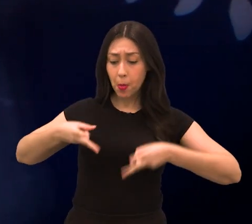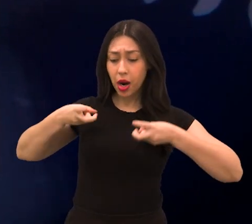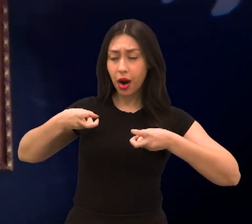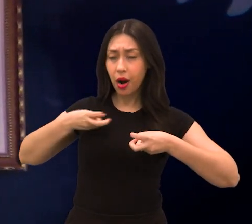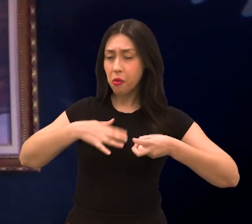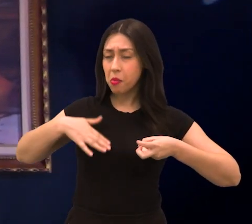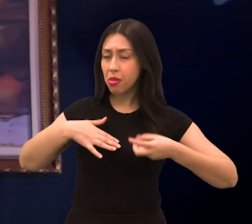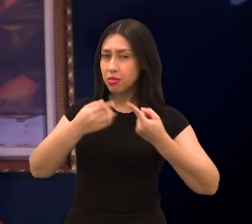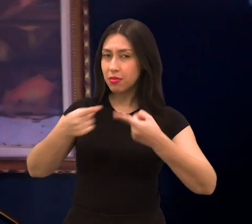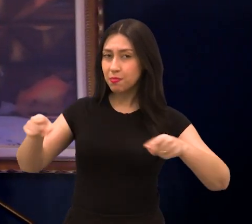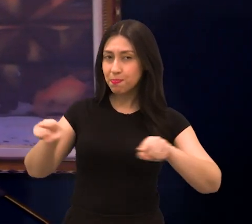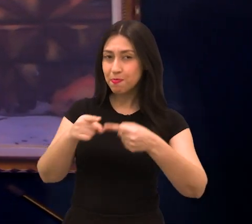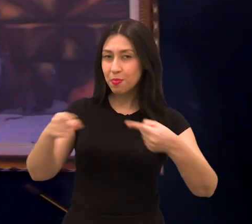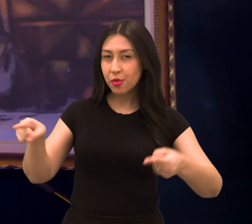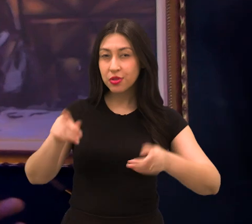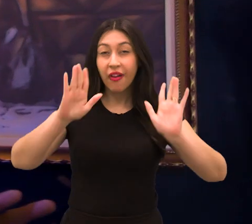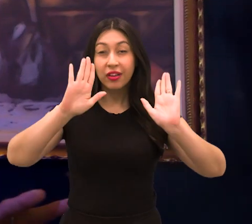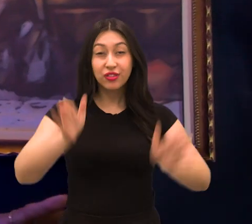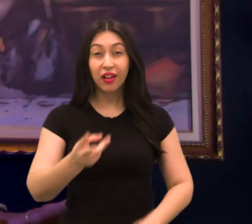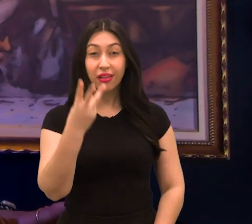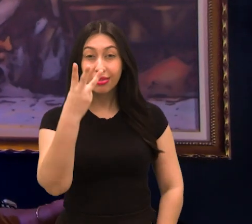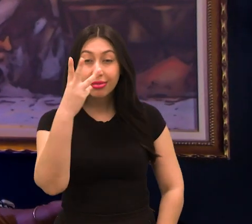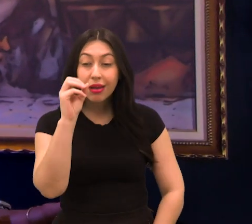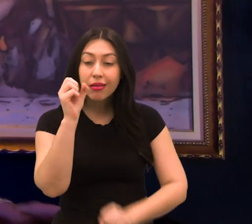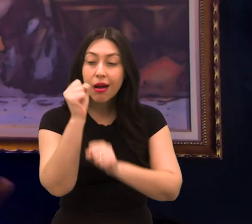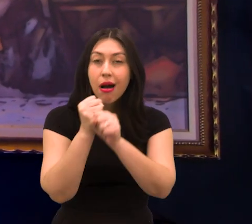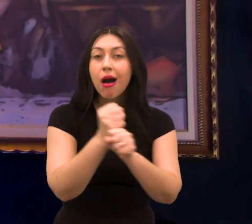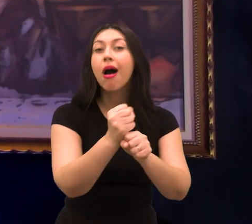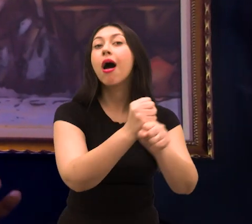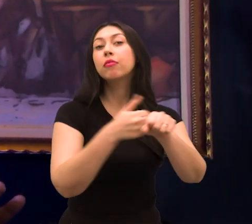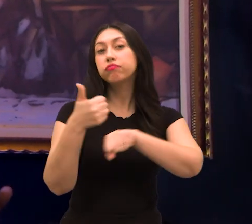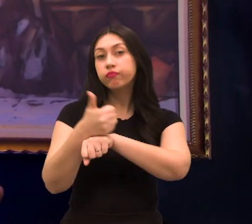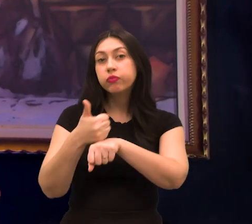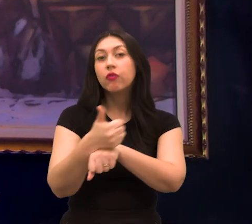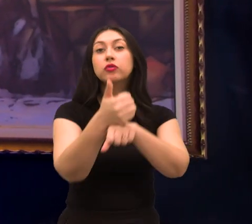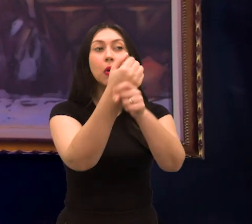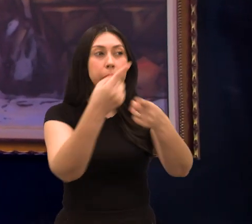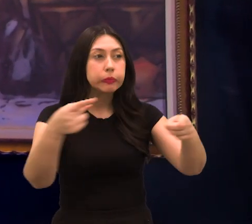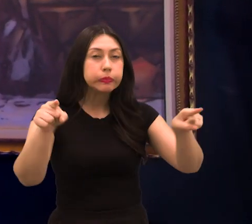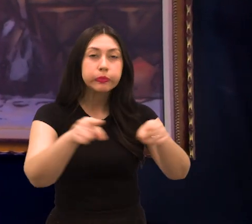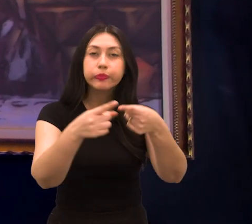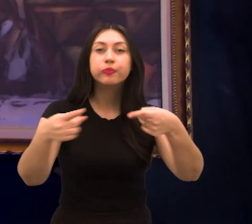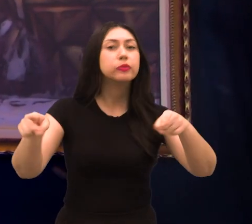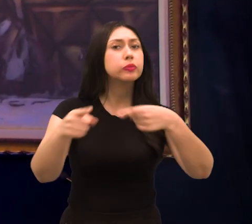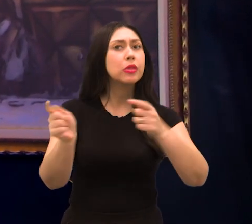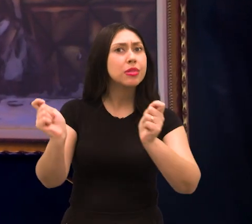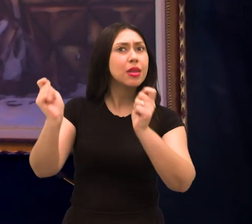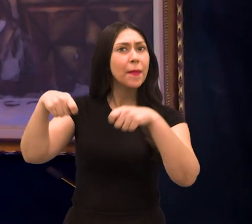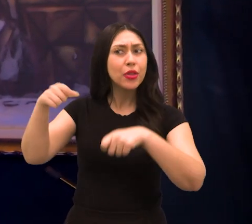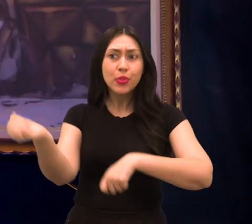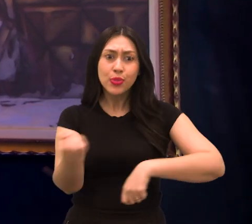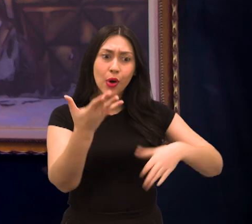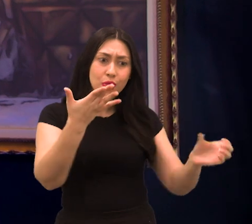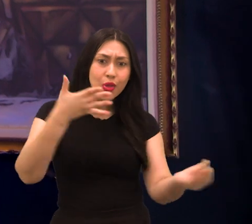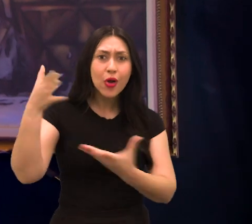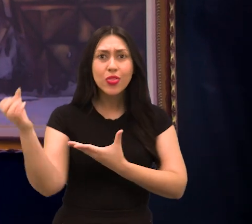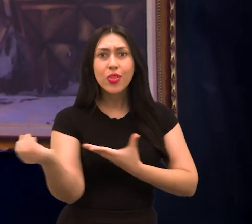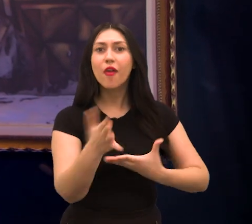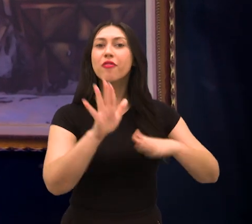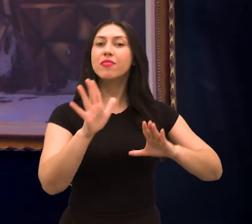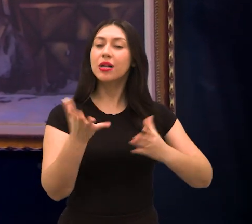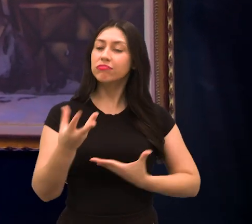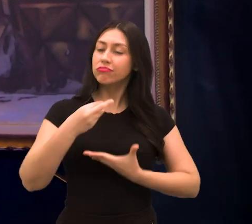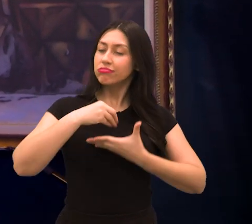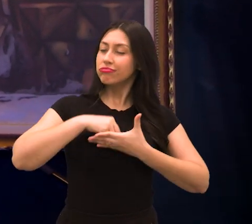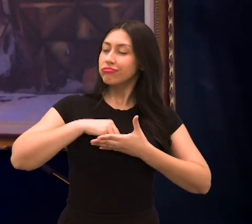na música. São mais de 30 anos de estrada e muito som. Com a capacidade de inovar sem perder